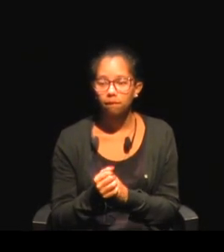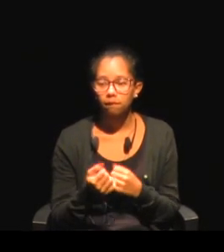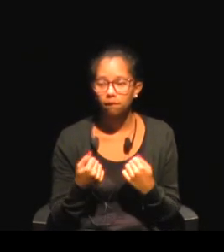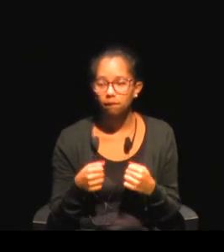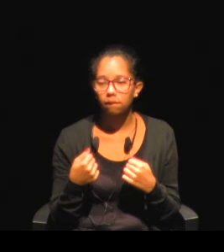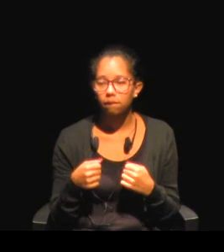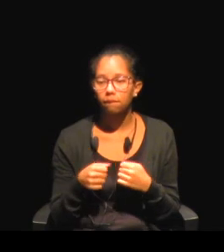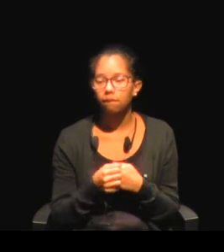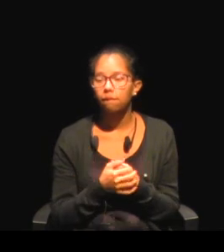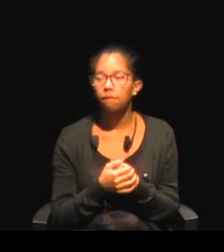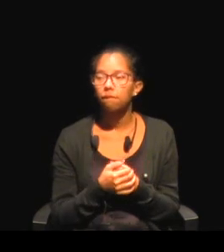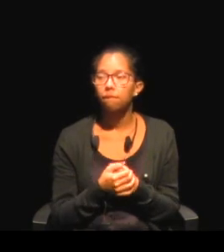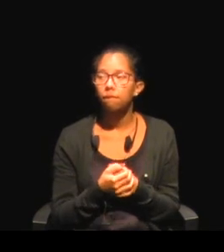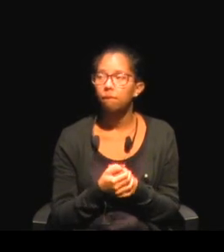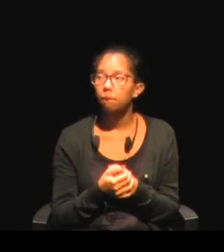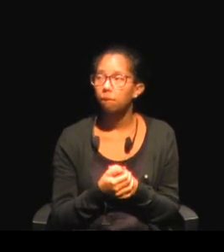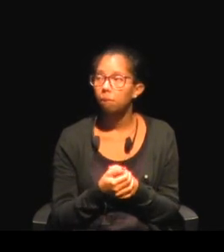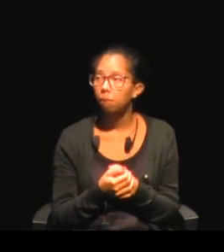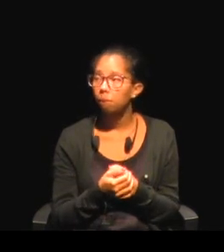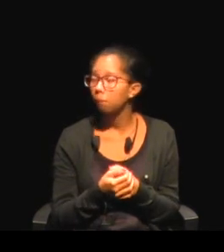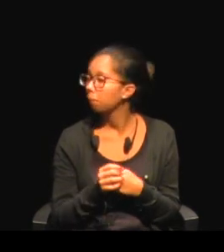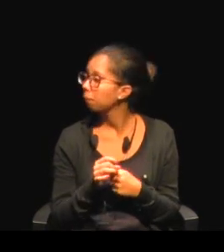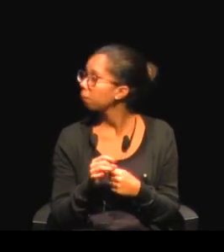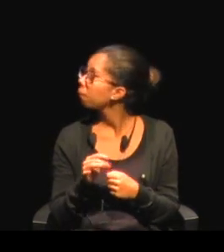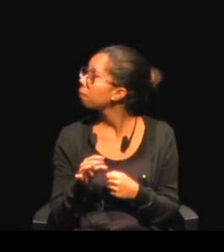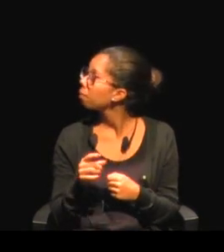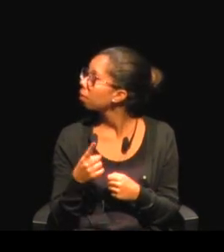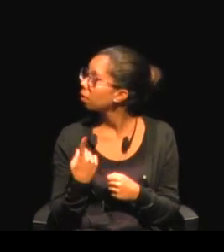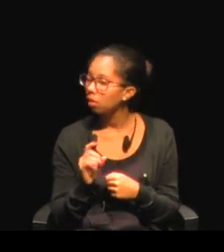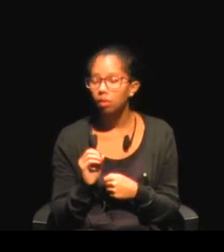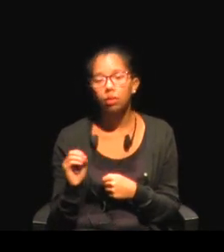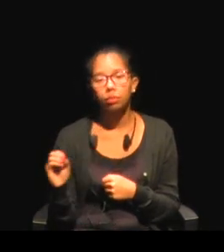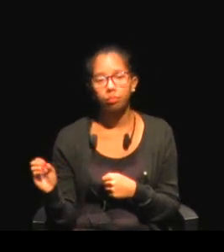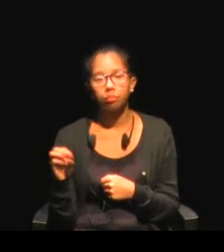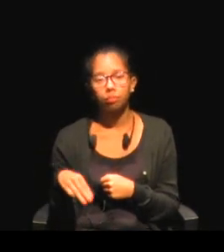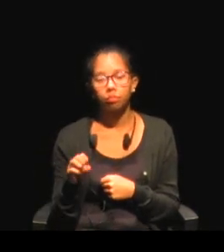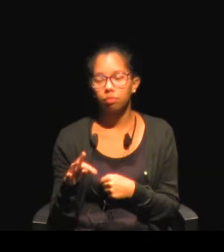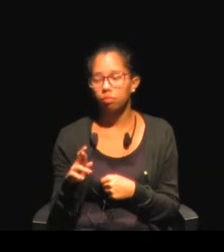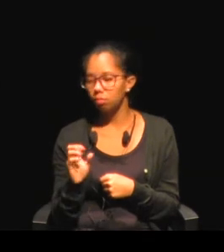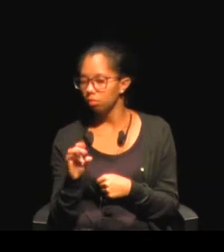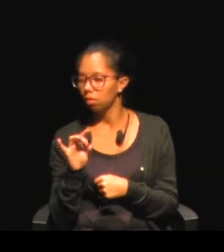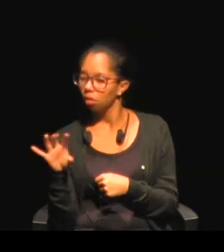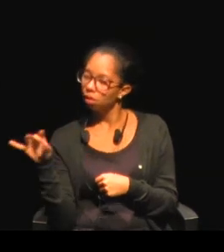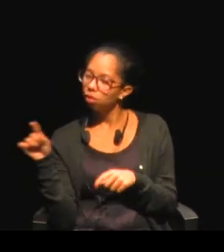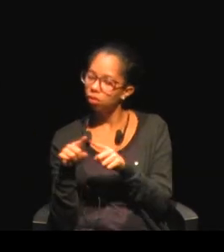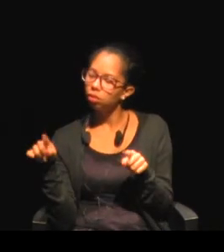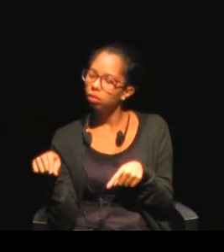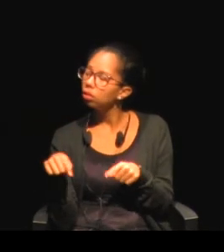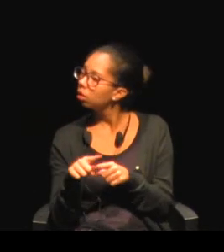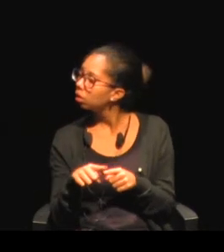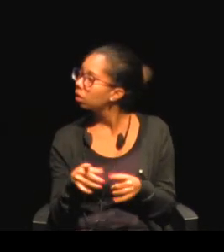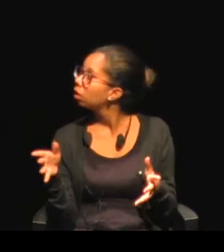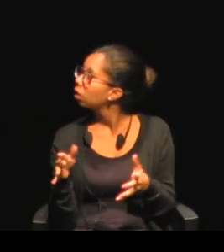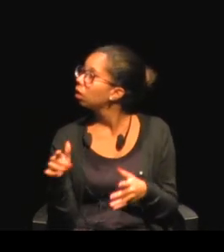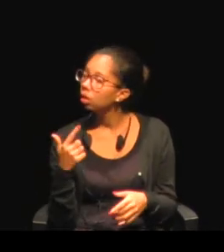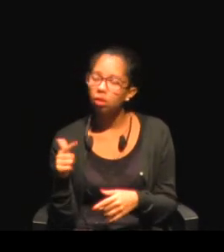quadrado original da cidade jesuítica que um dia existiu aqui. Lá o Museu do Lúcio Costa, com a Casa do Zelador, ele faz exatamente a quina do que seria,